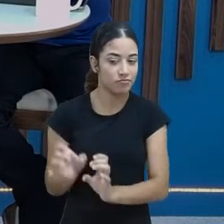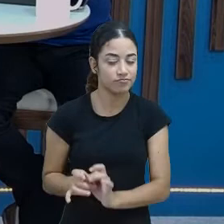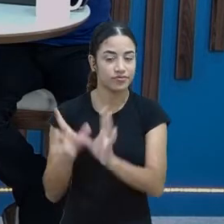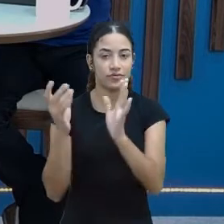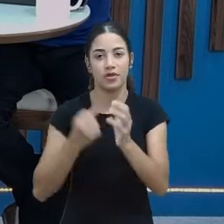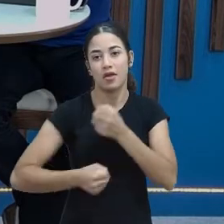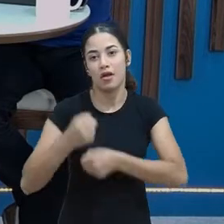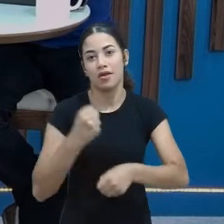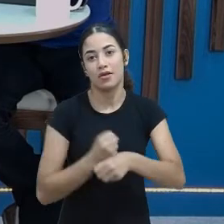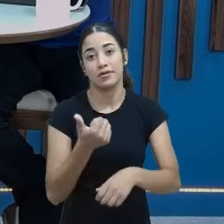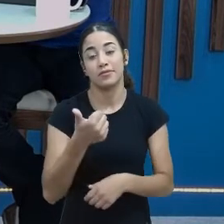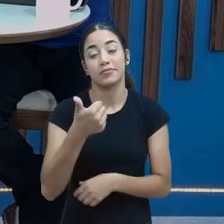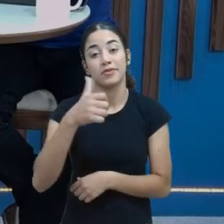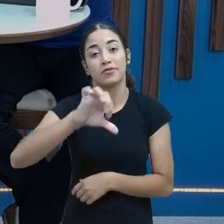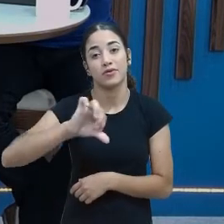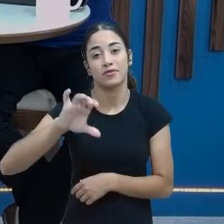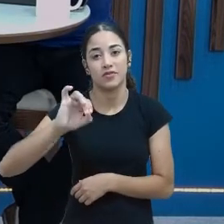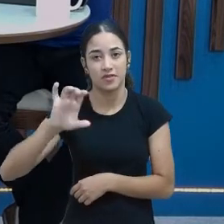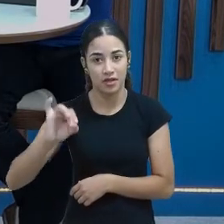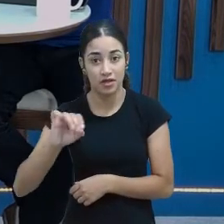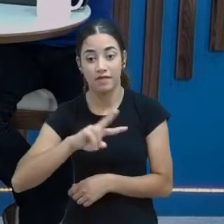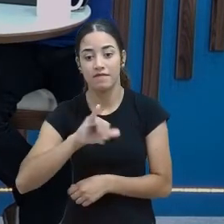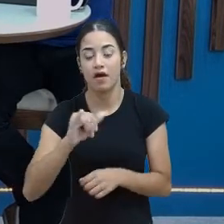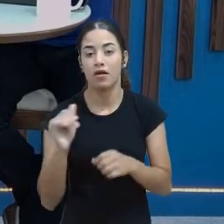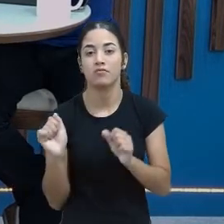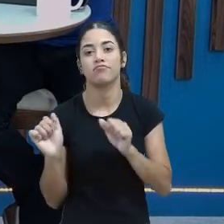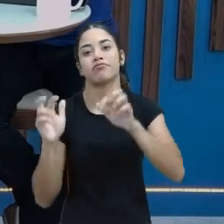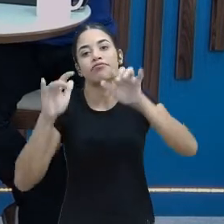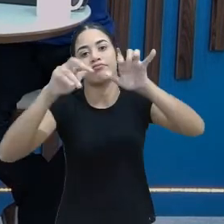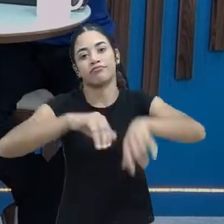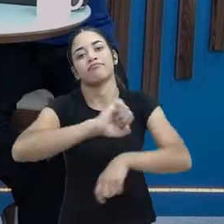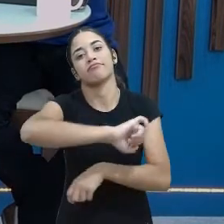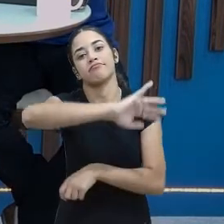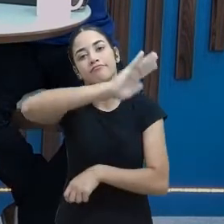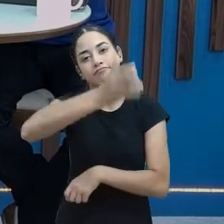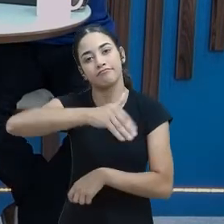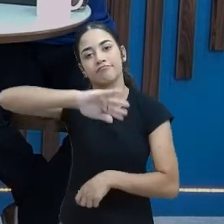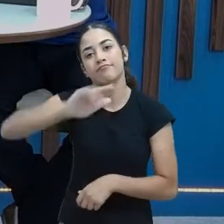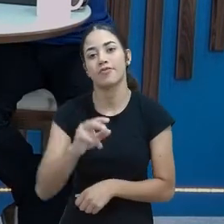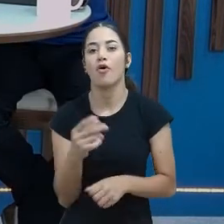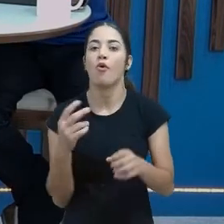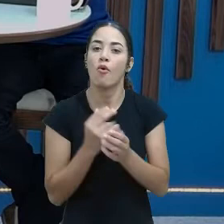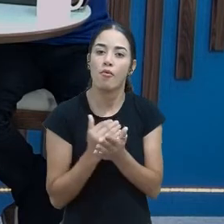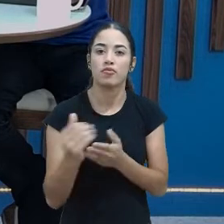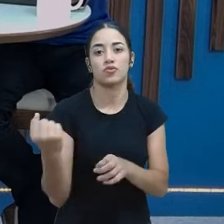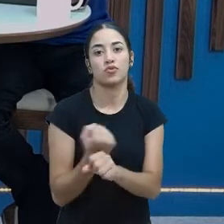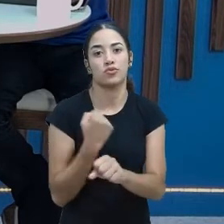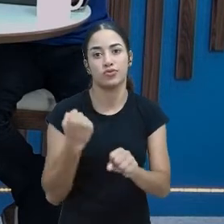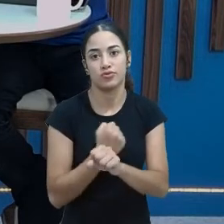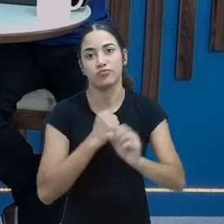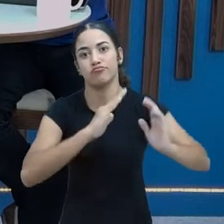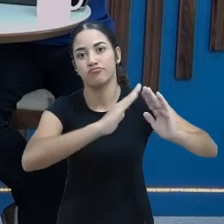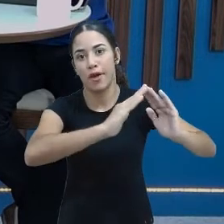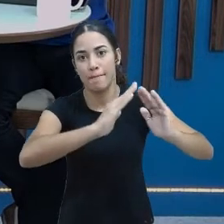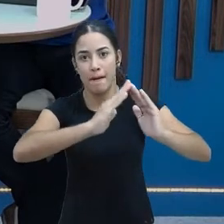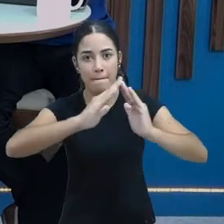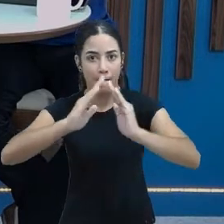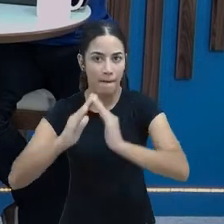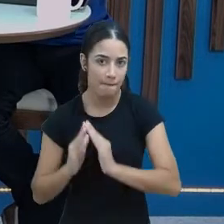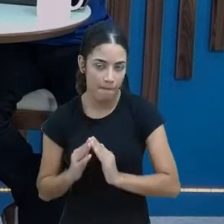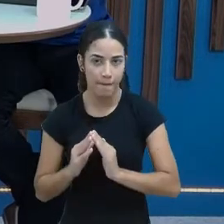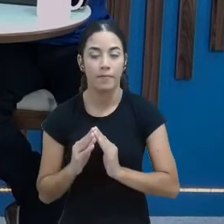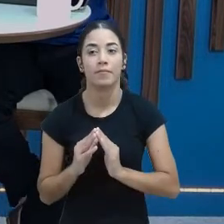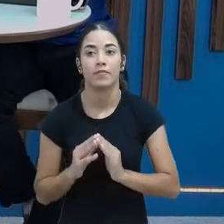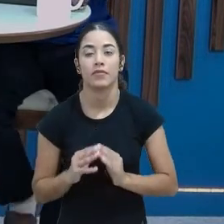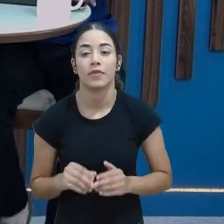foram para os morros e começaram a construção dos barracos. Né? A gente vê aqui nesse slide, coloca aí,